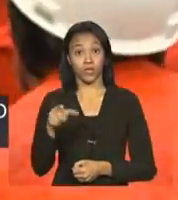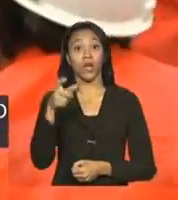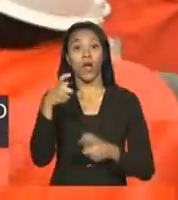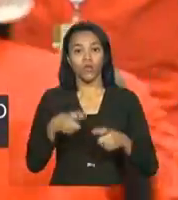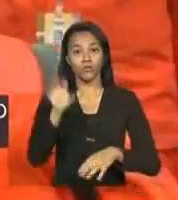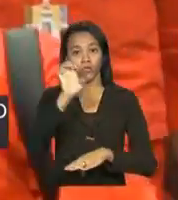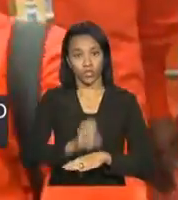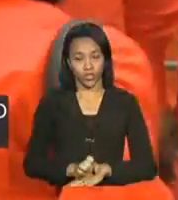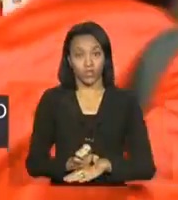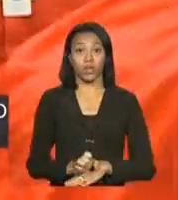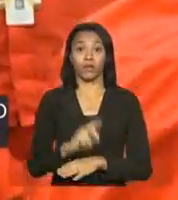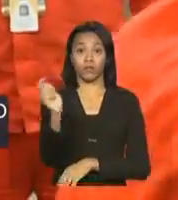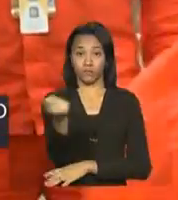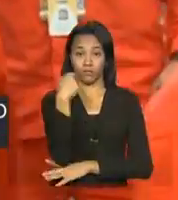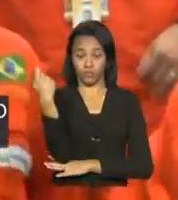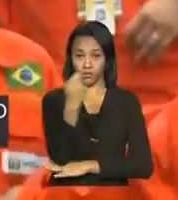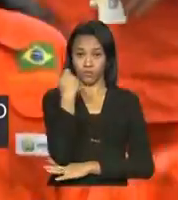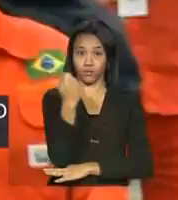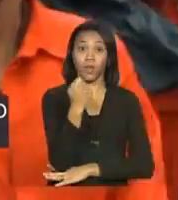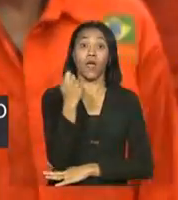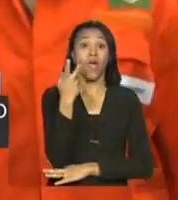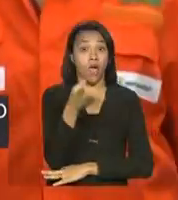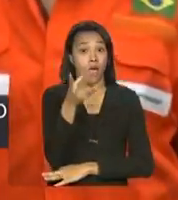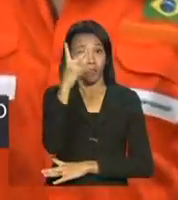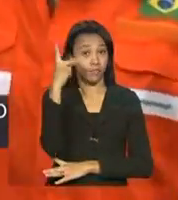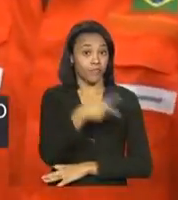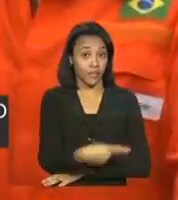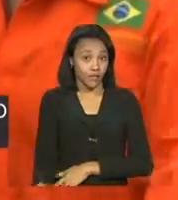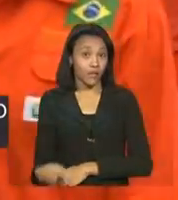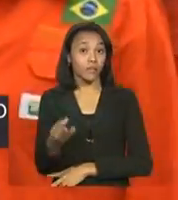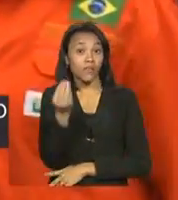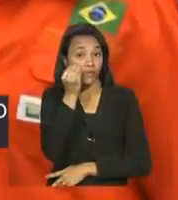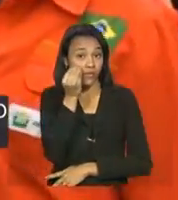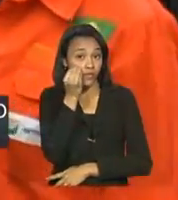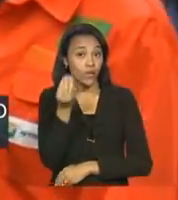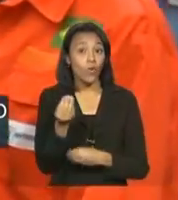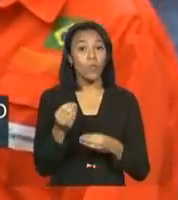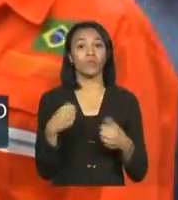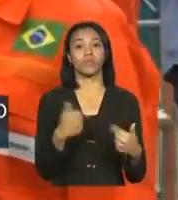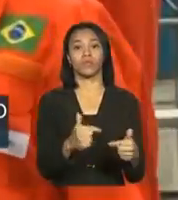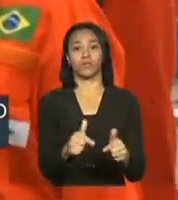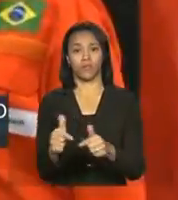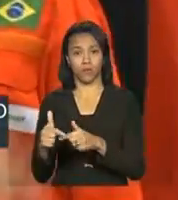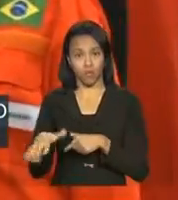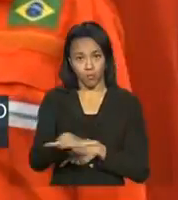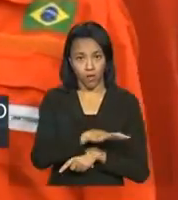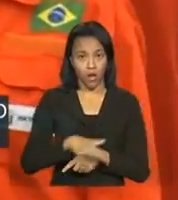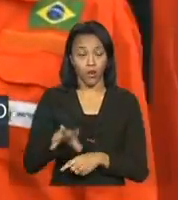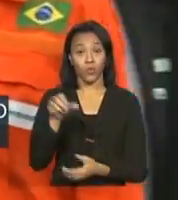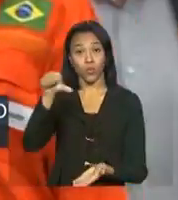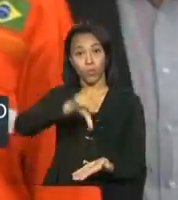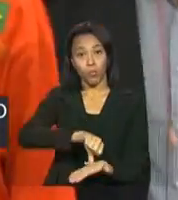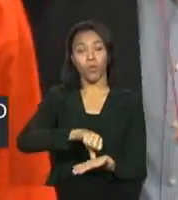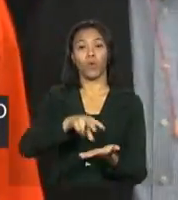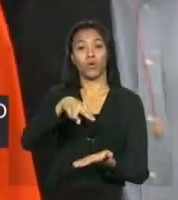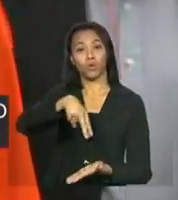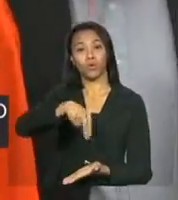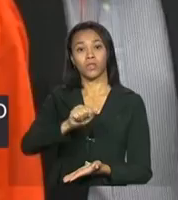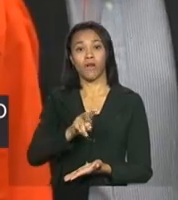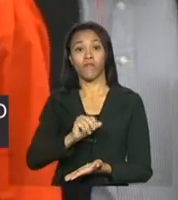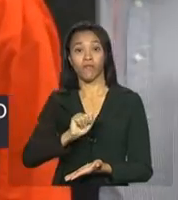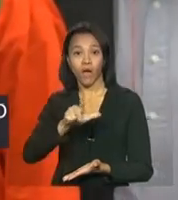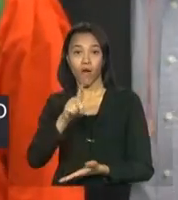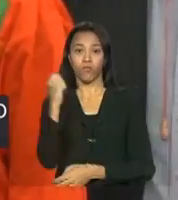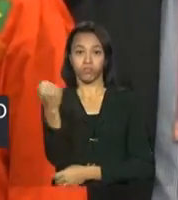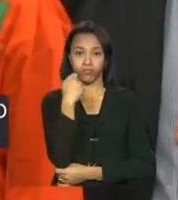do estado do Rio Grande do Sul. Ela acompanha as atividades desenvolvidas no Polo Naval Gaúcho. A